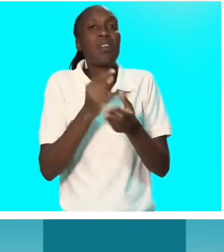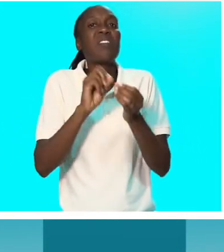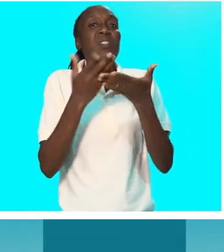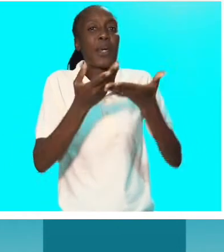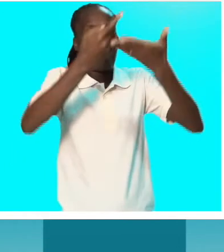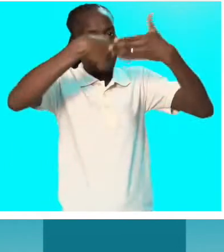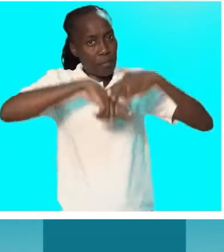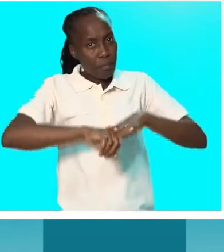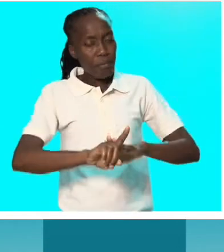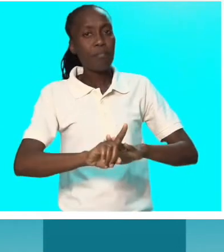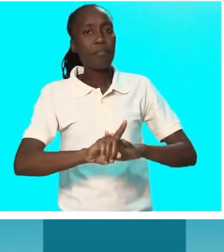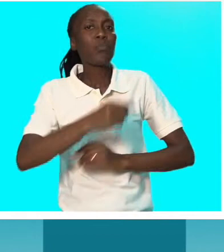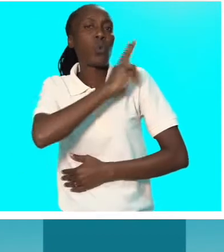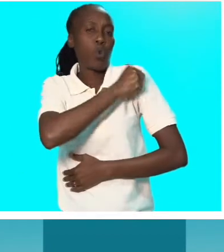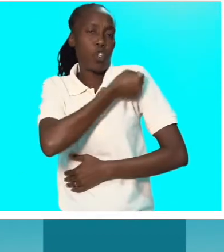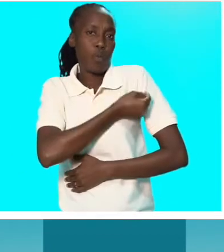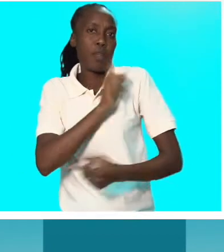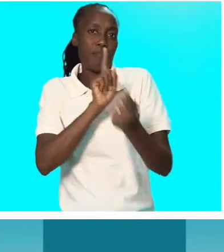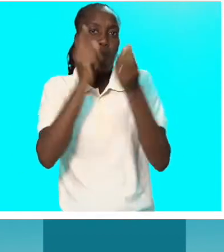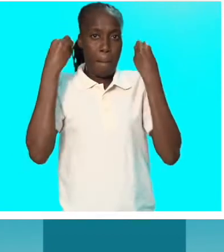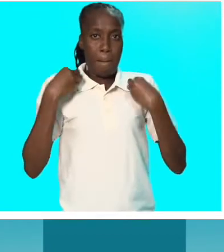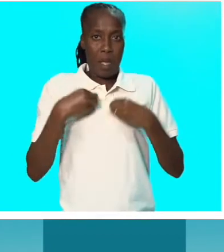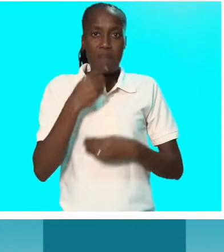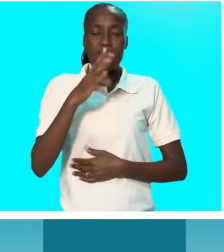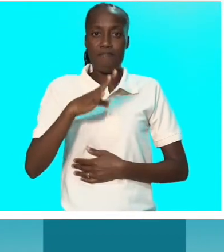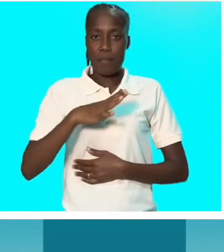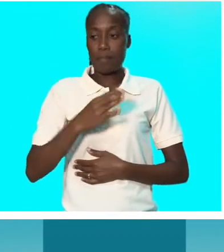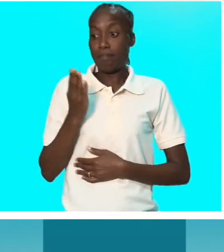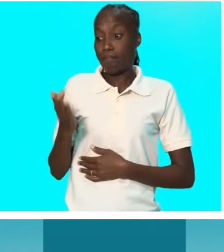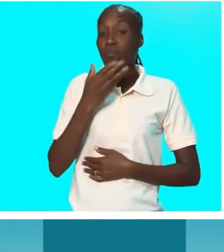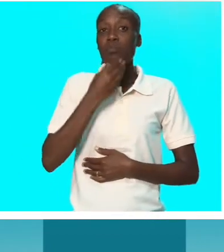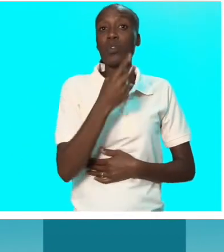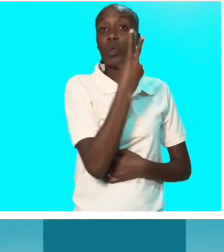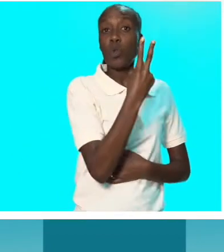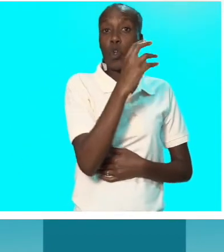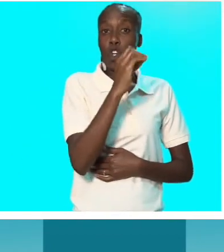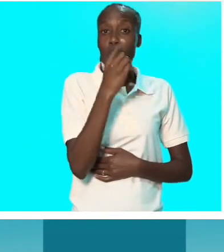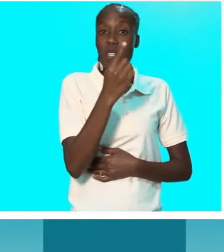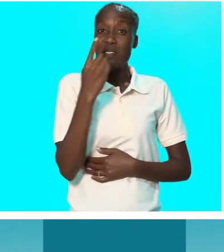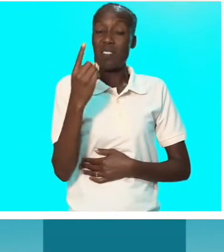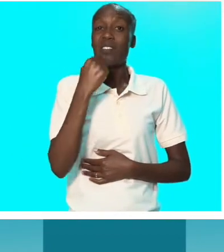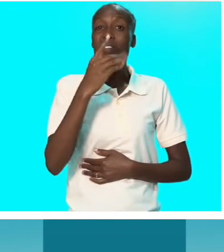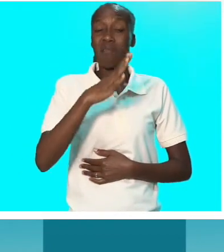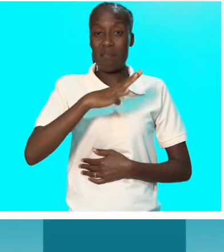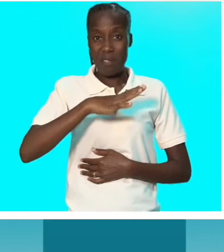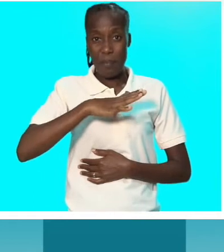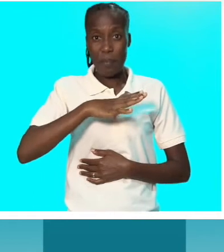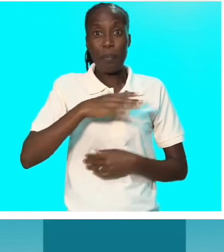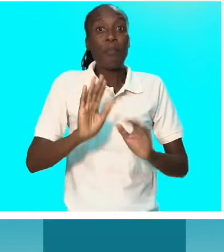o aconselhável é procurar cuidados médicos. Desde 2011, creio, por aí,